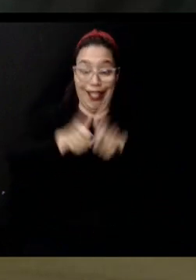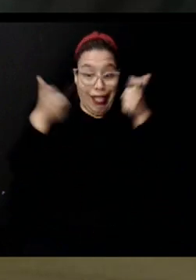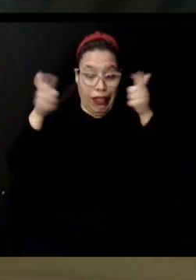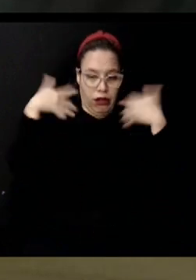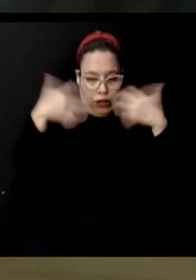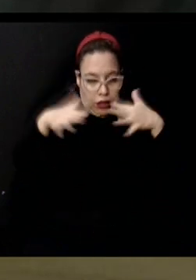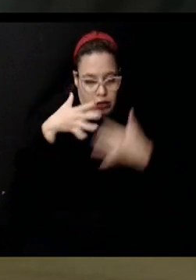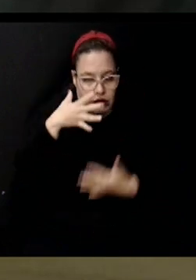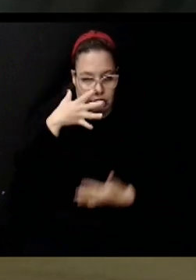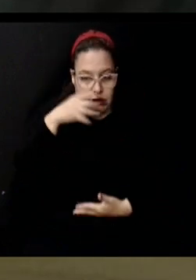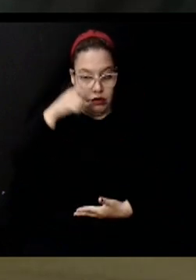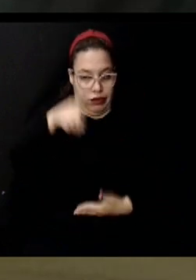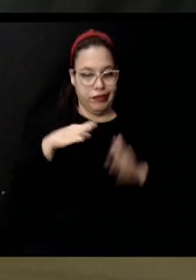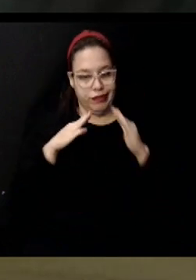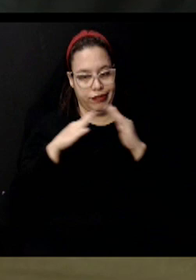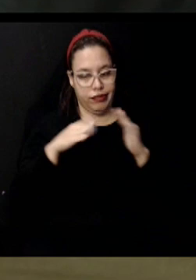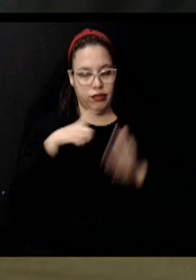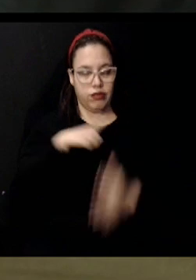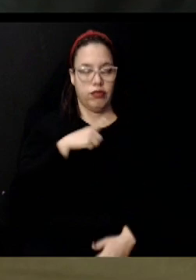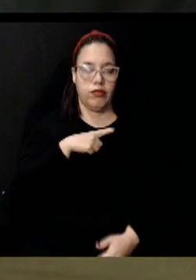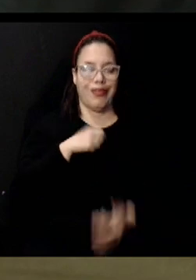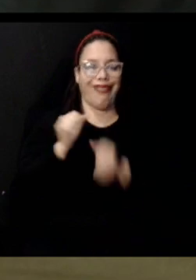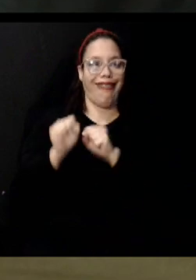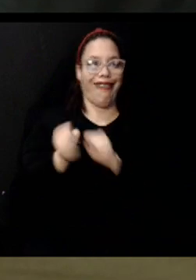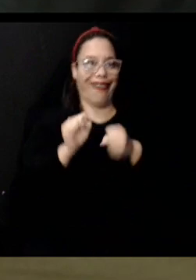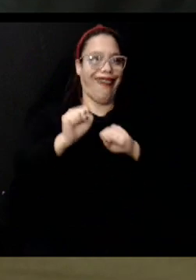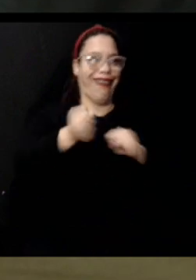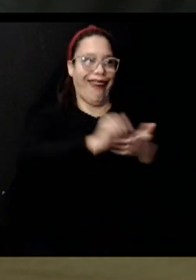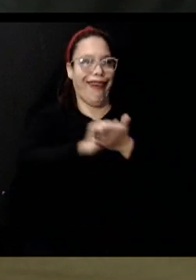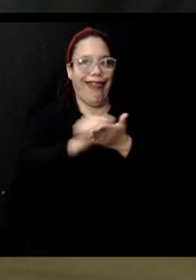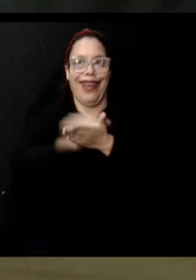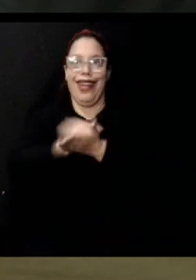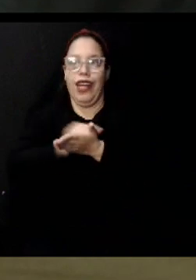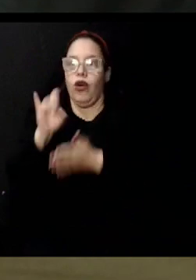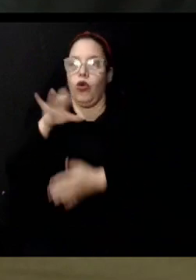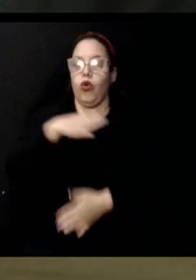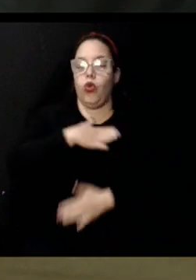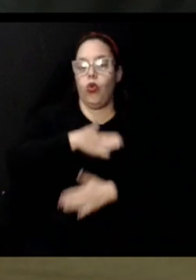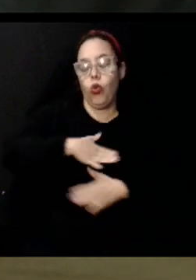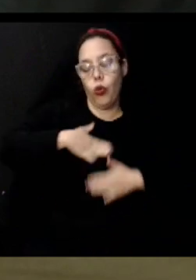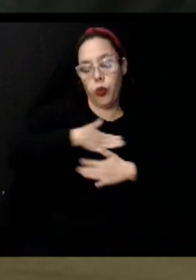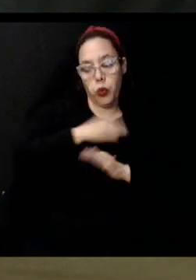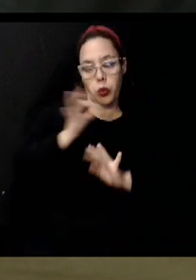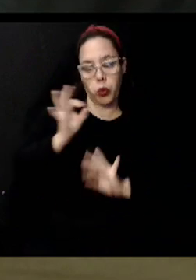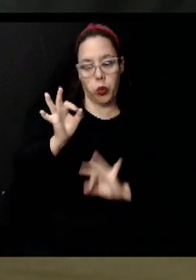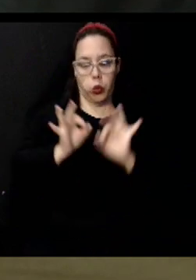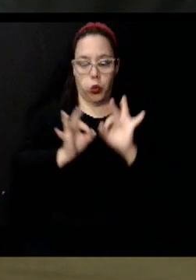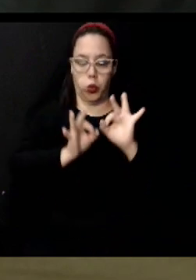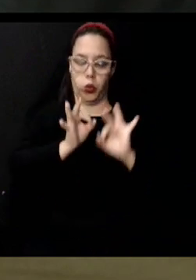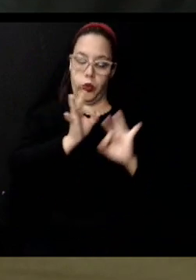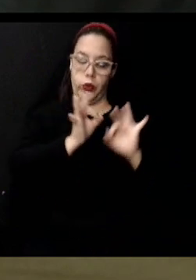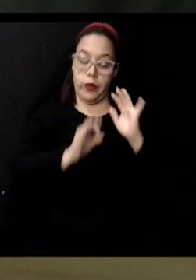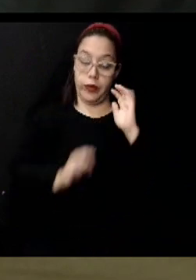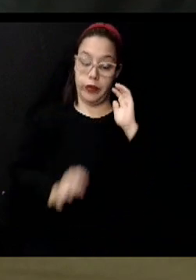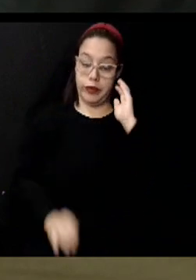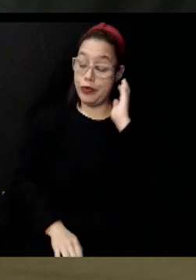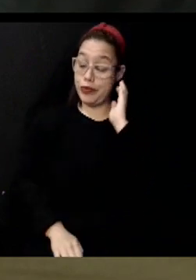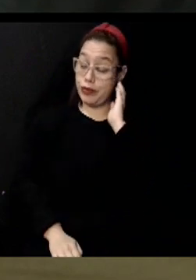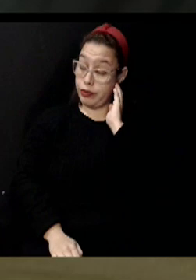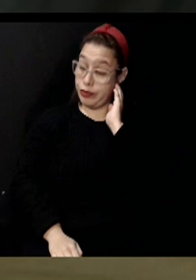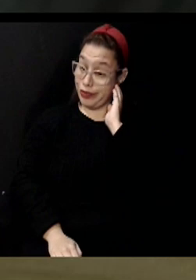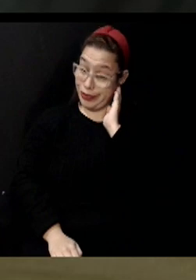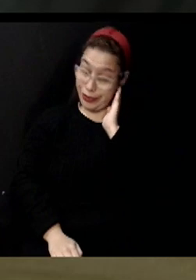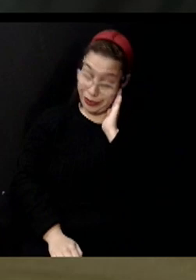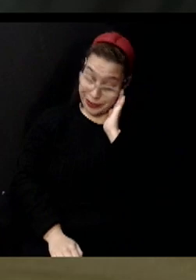aí de casa, tem mania de limpeza ou só gosta de tudo no lugar, hein? Então tudo isso e